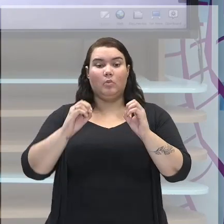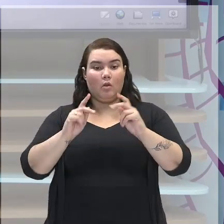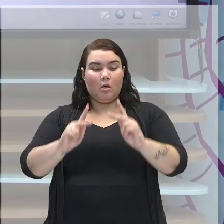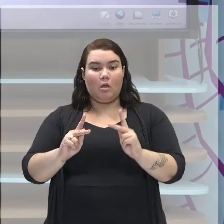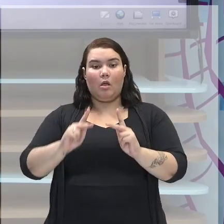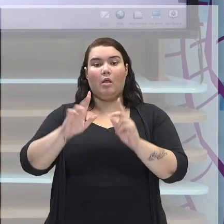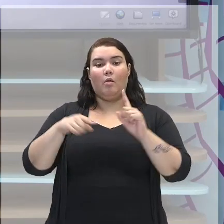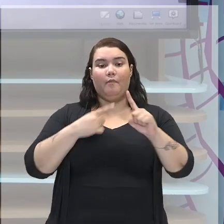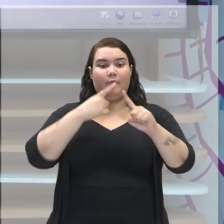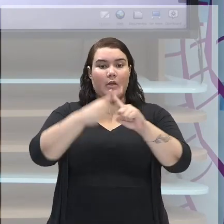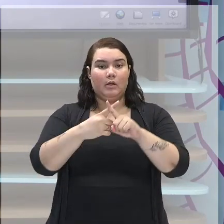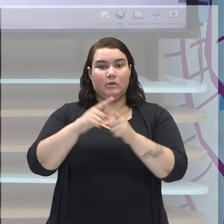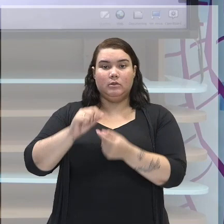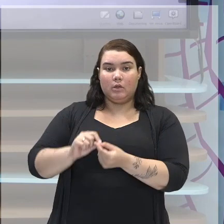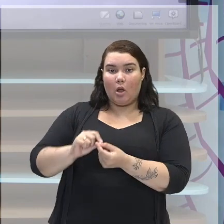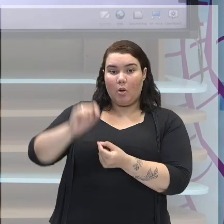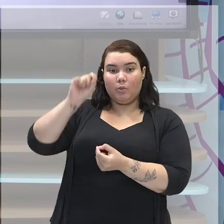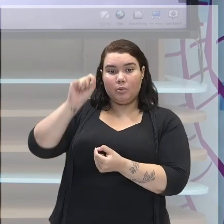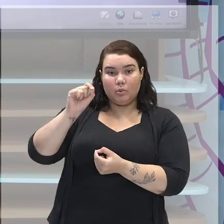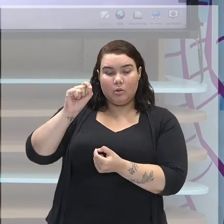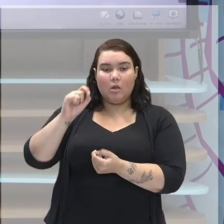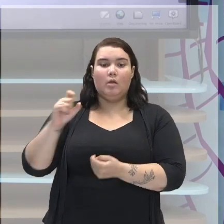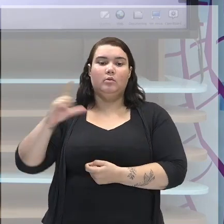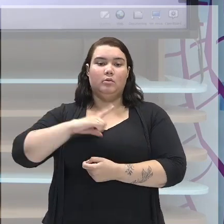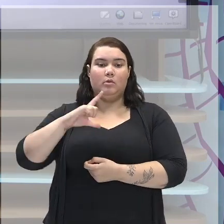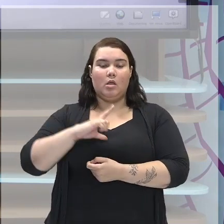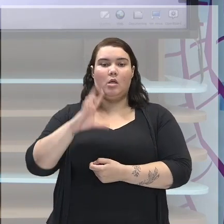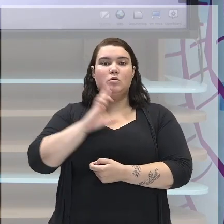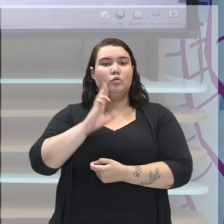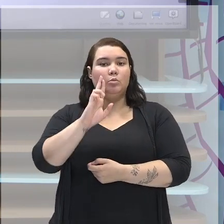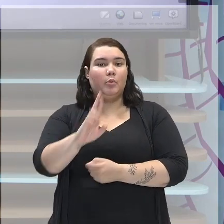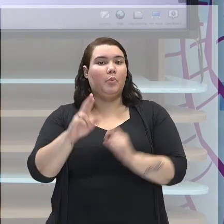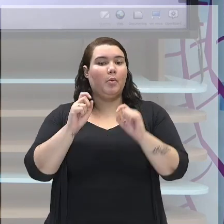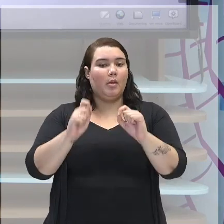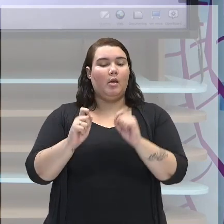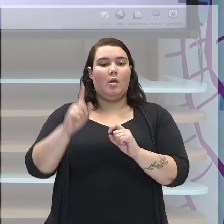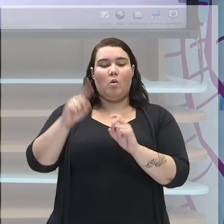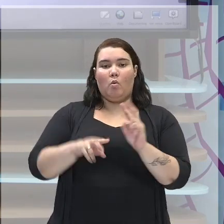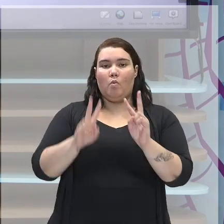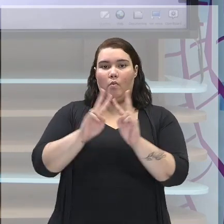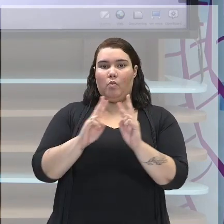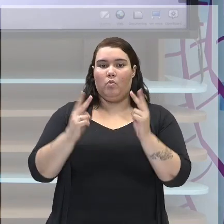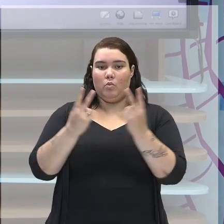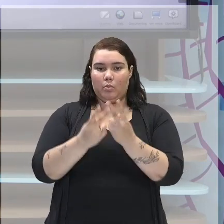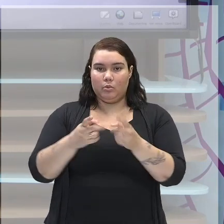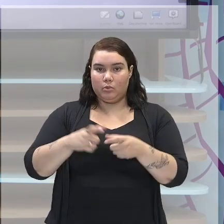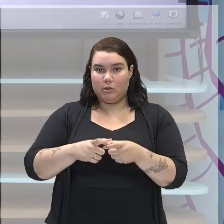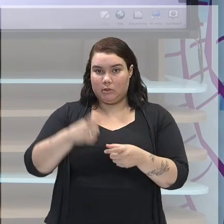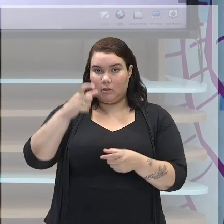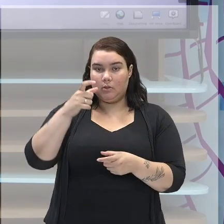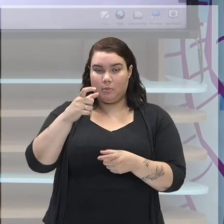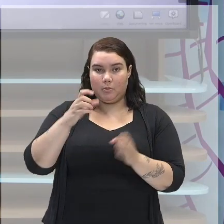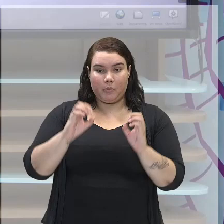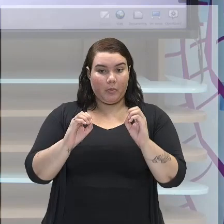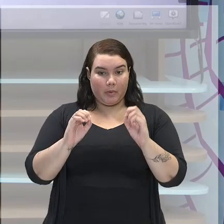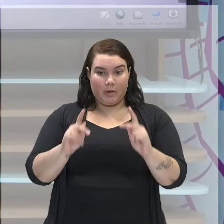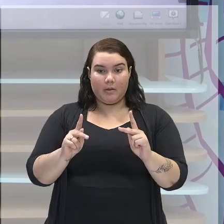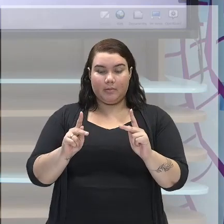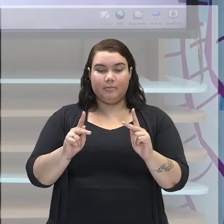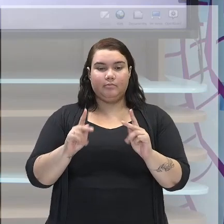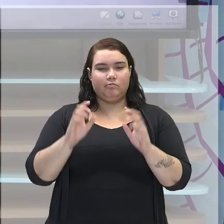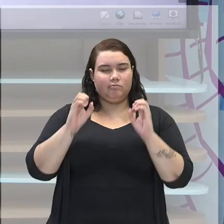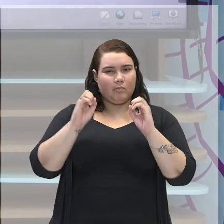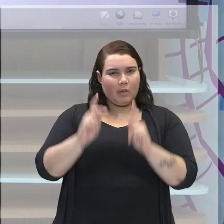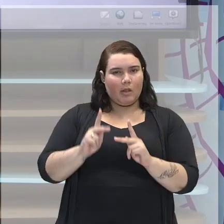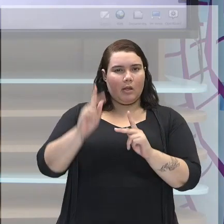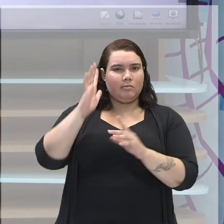ao multiplicar pela altura, nós teremos então o volume desse cilindro. Beleza?